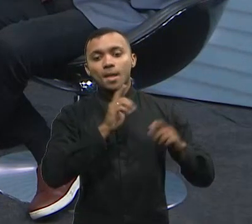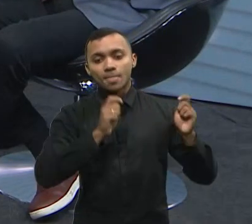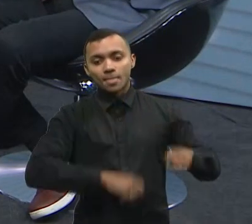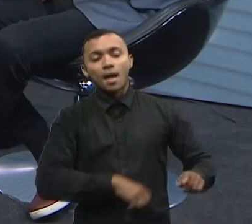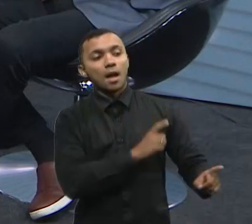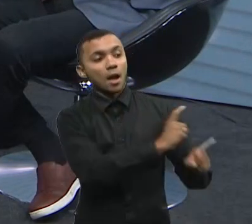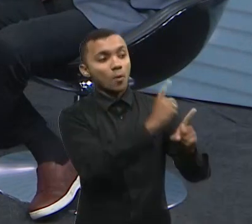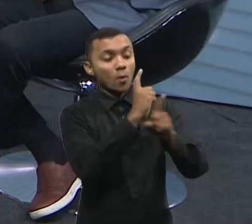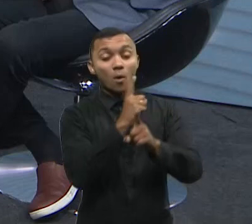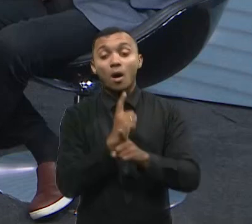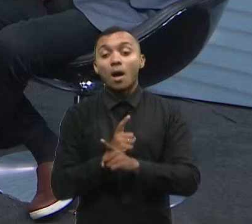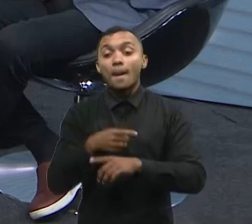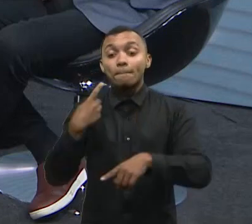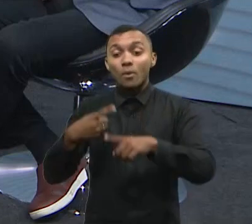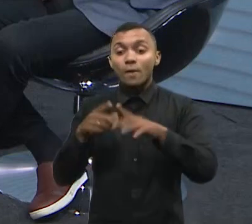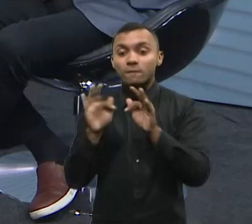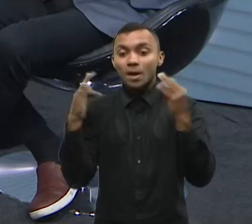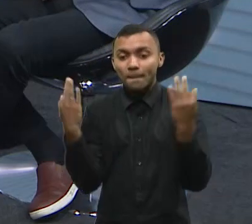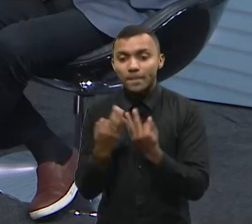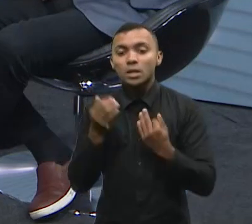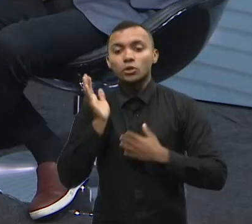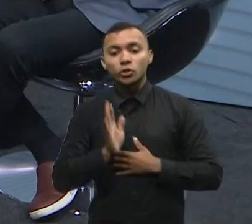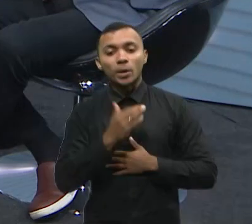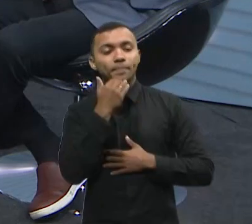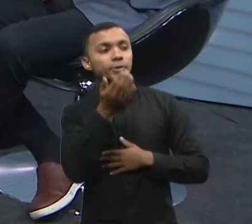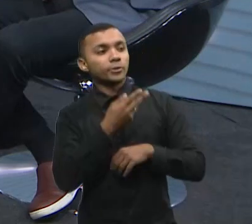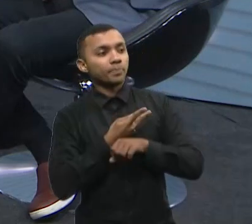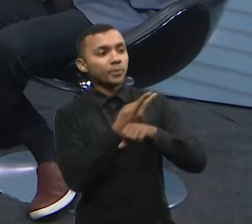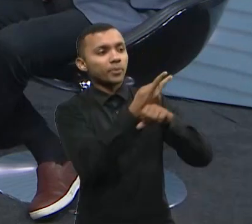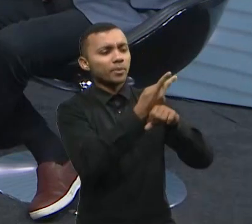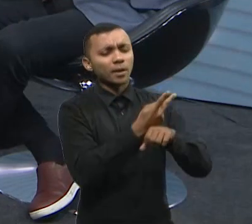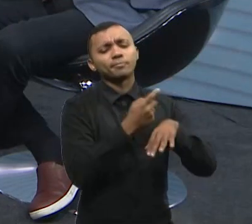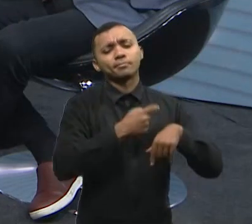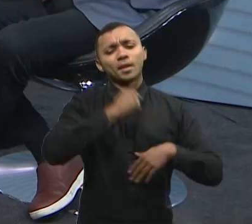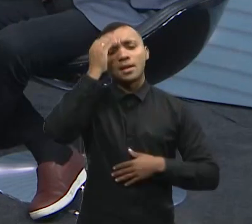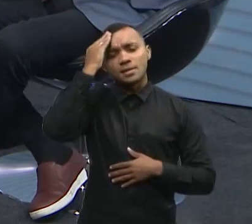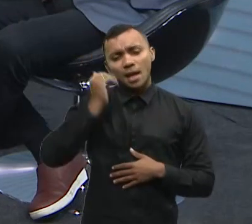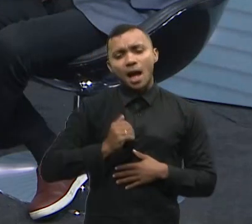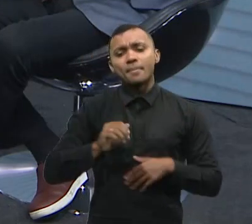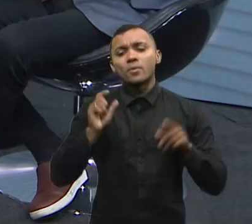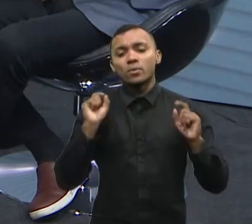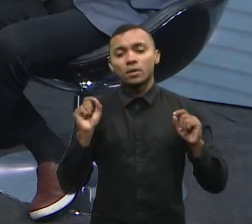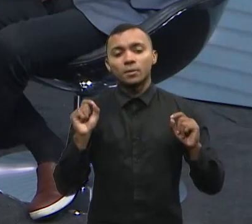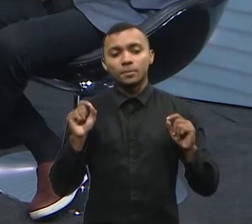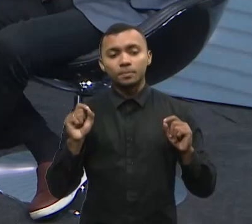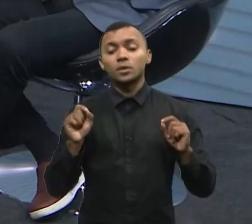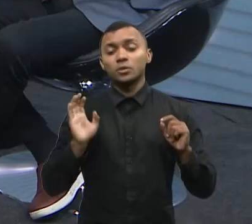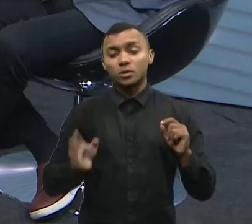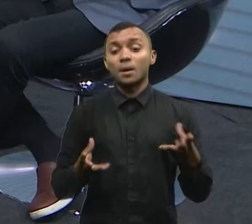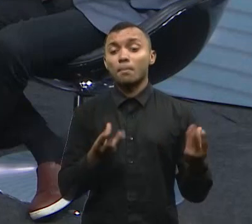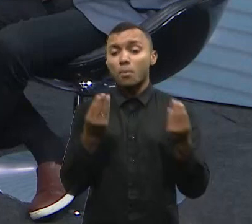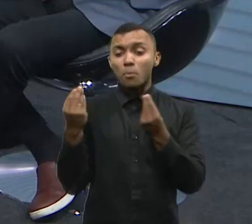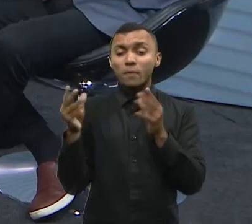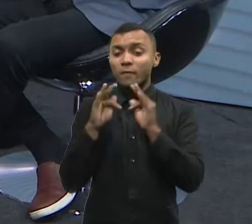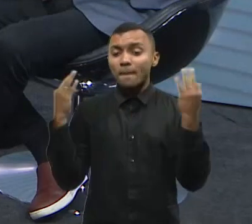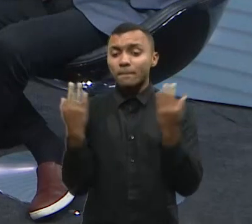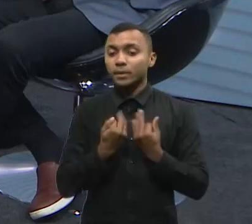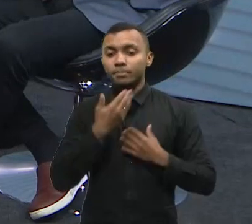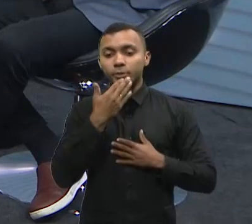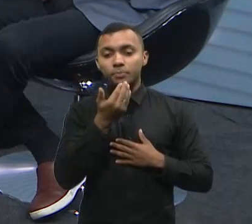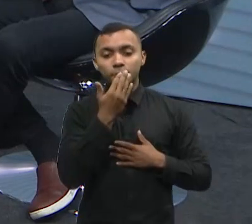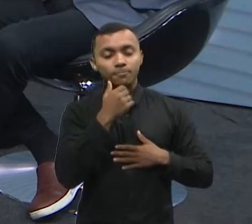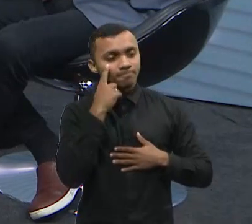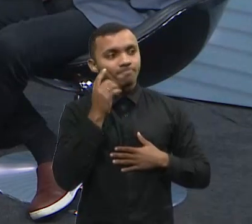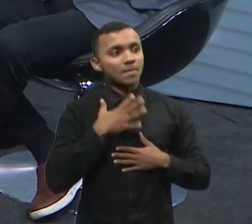porque as famílias estão procurando, a gente está entendendo a condição, então a gente vê que tem aumentado. Né? E o